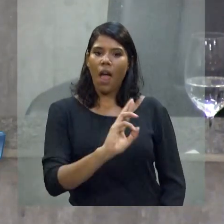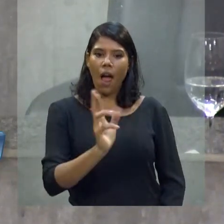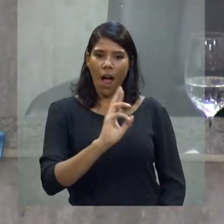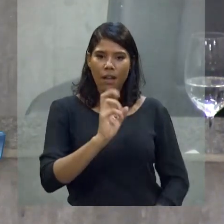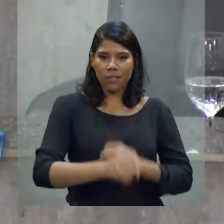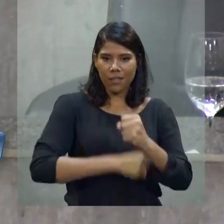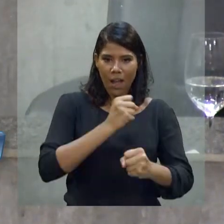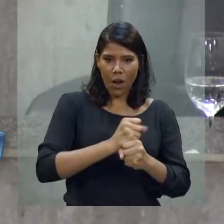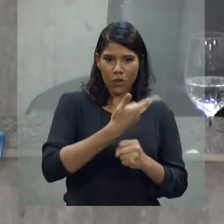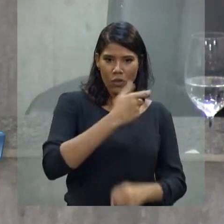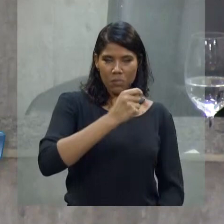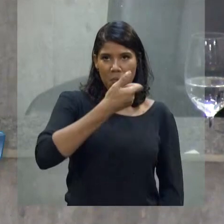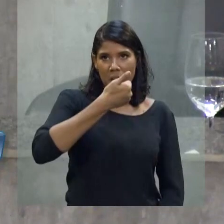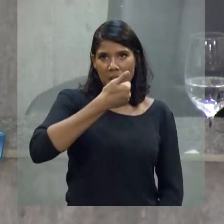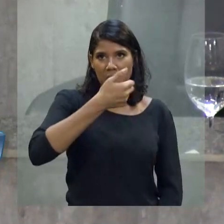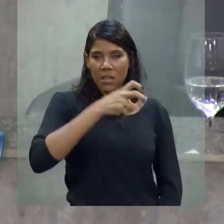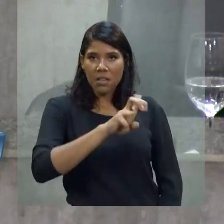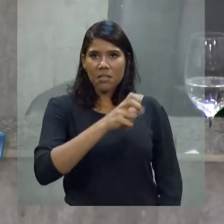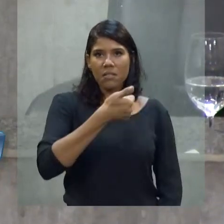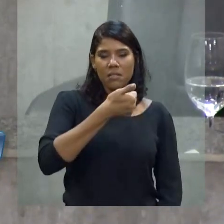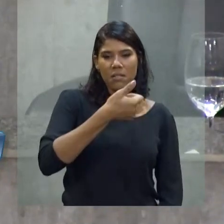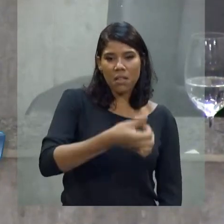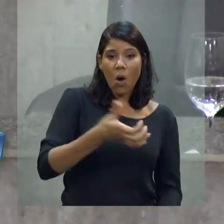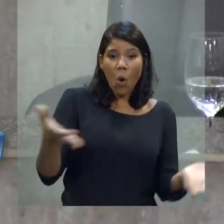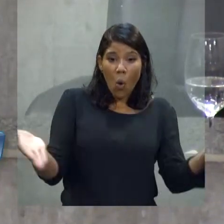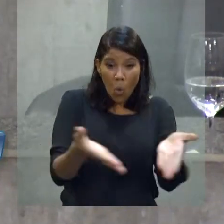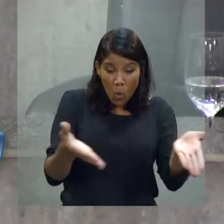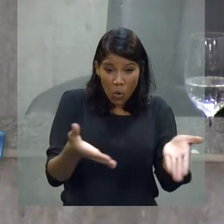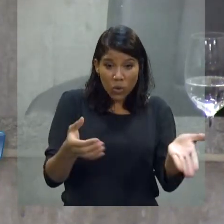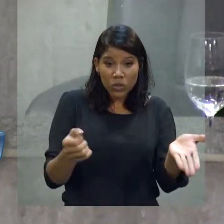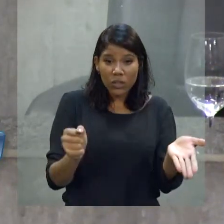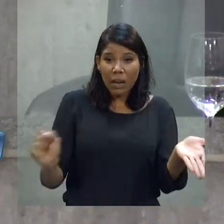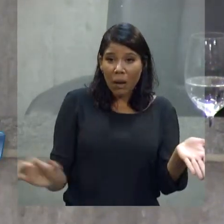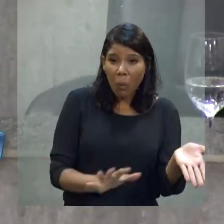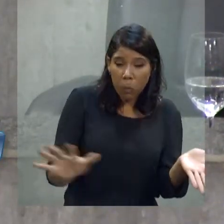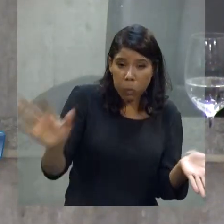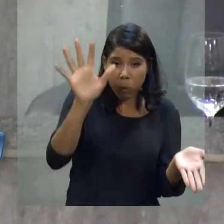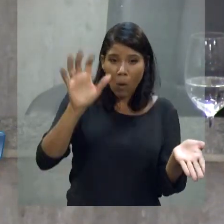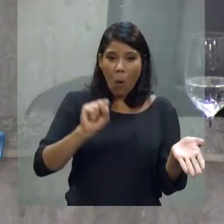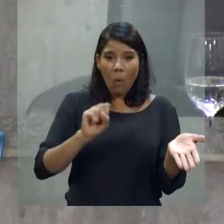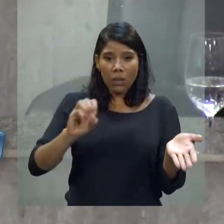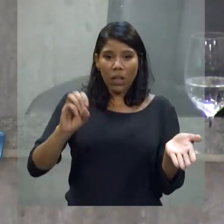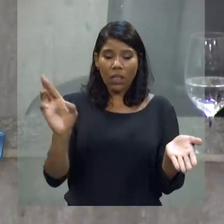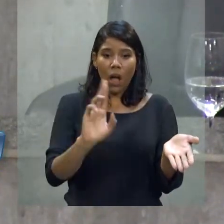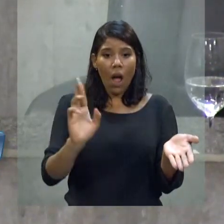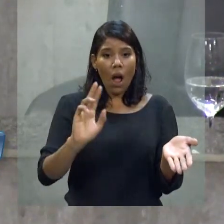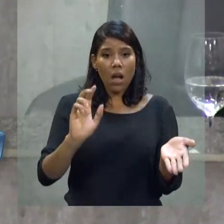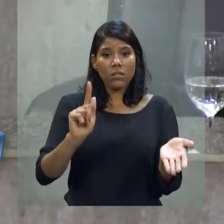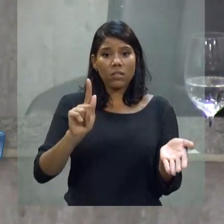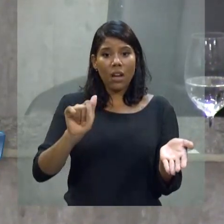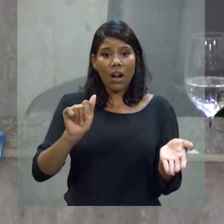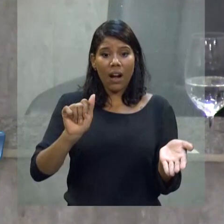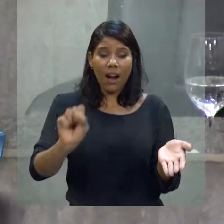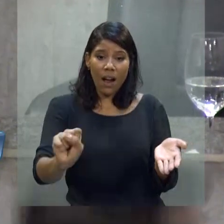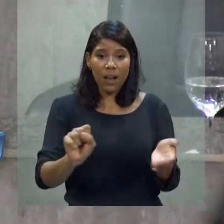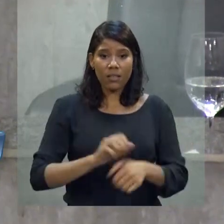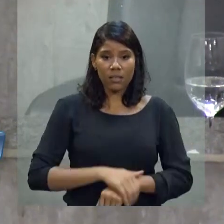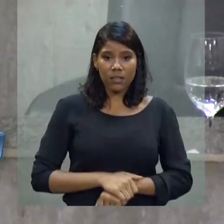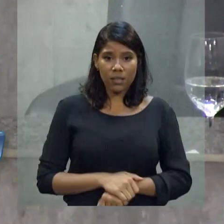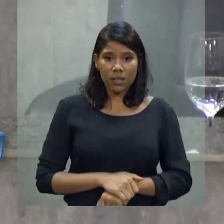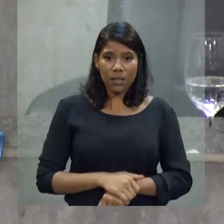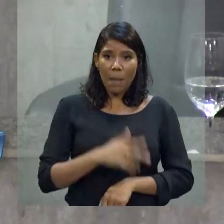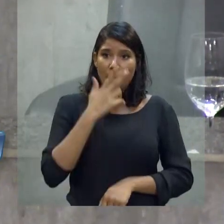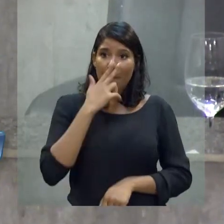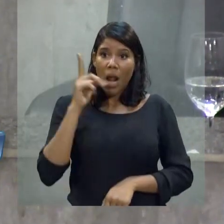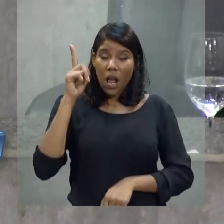2015, 16, hoje está aí em torno de 80 reais. Fez com que a lenha voltasse a ser usada